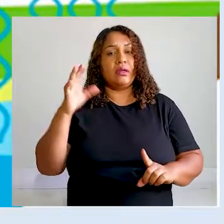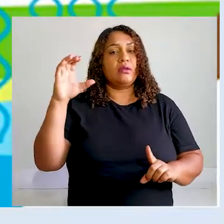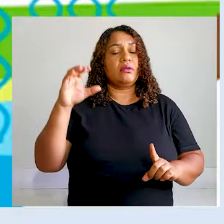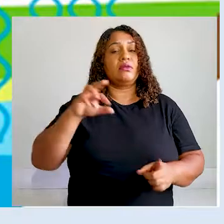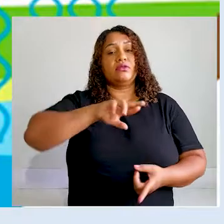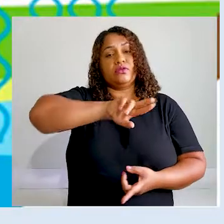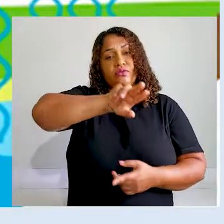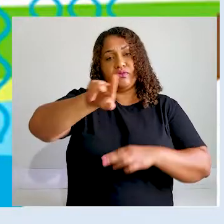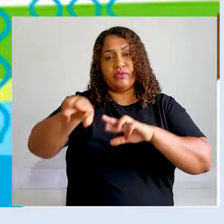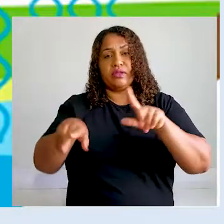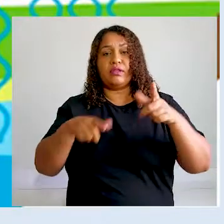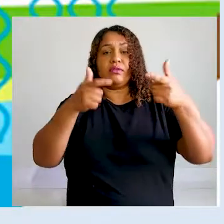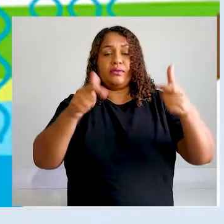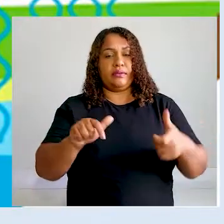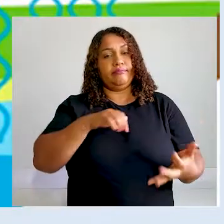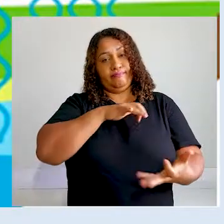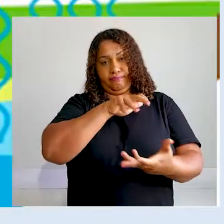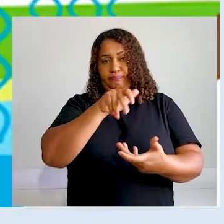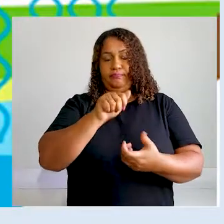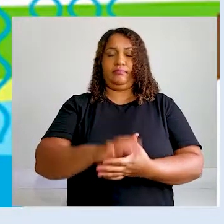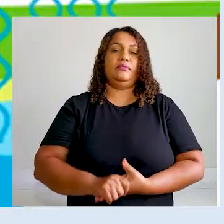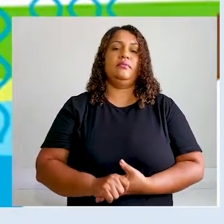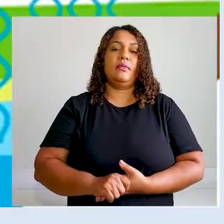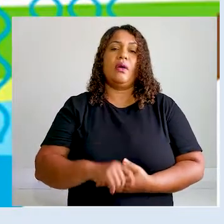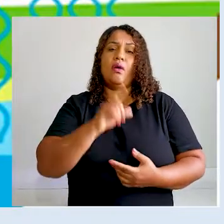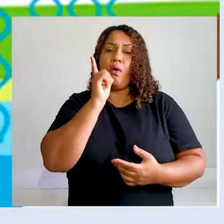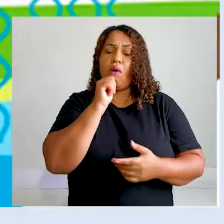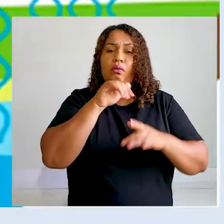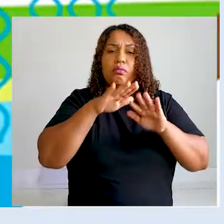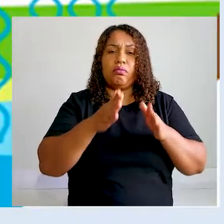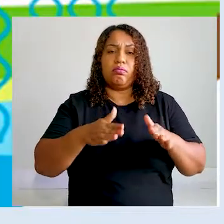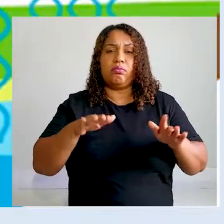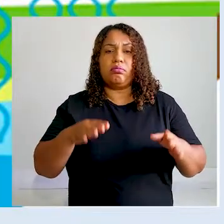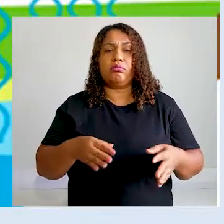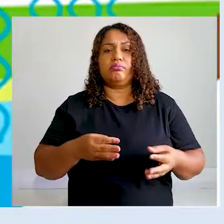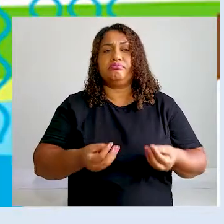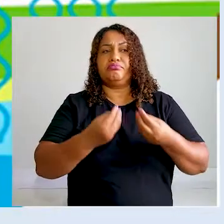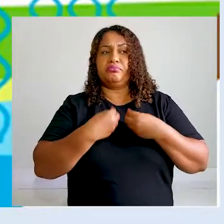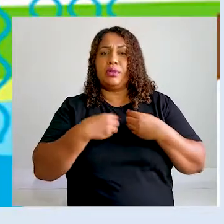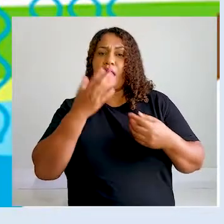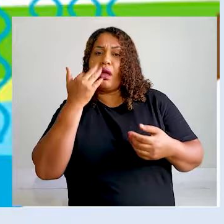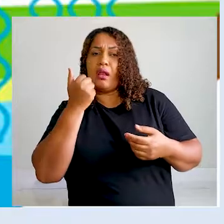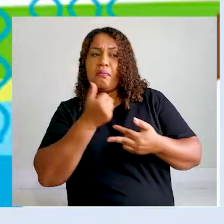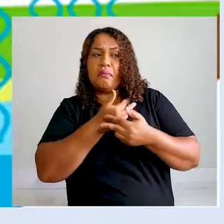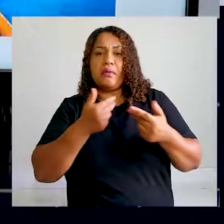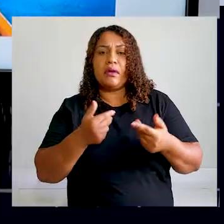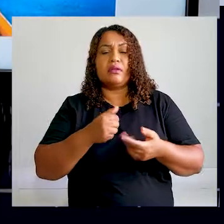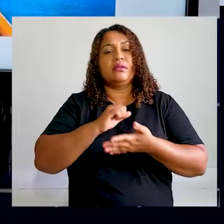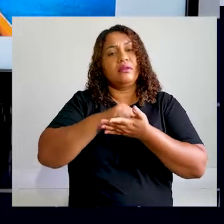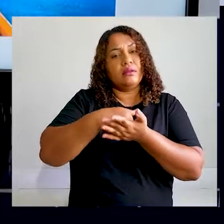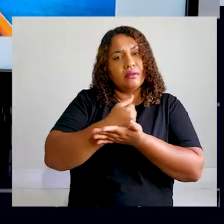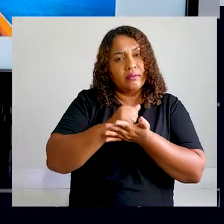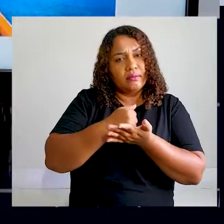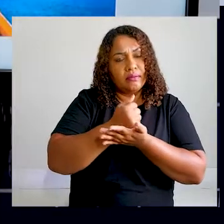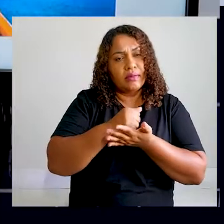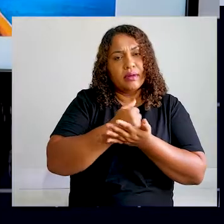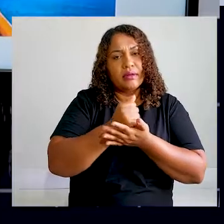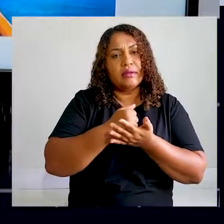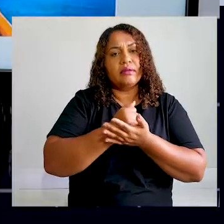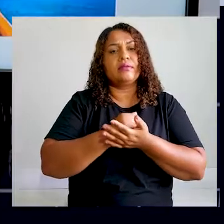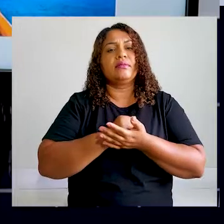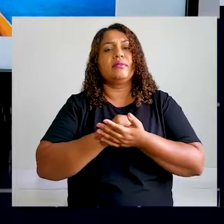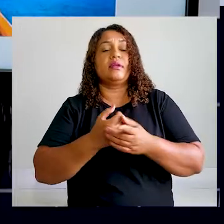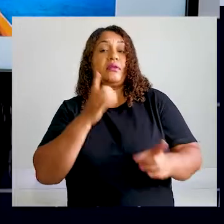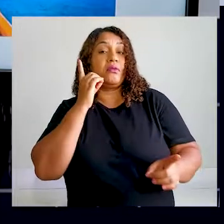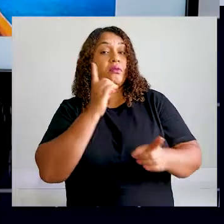clima das diferentes regiões do mundo. Os oceanos nos fornecem alimentos, medicamentos que são extraídos